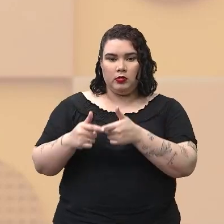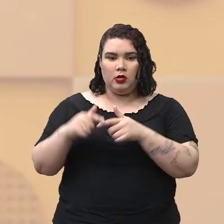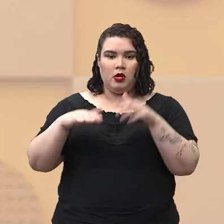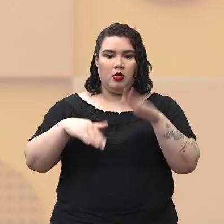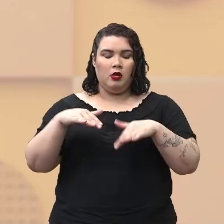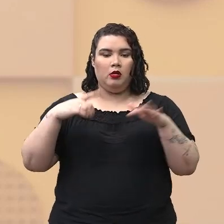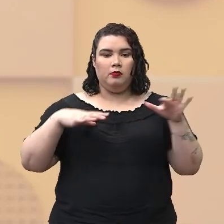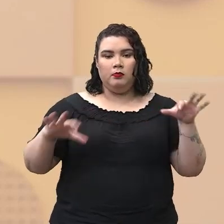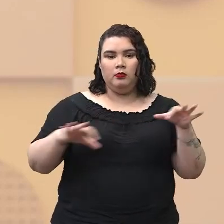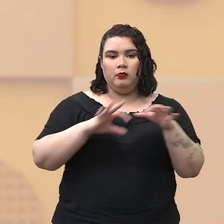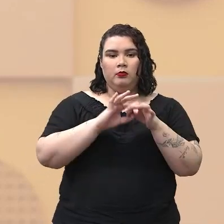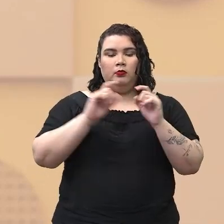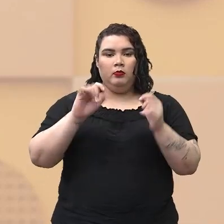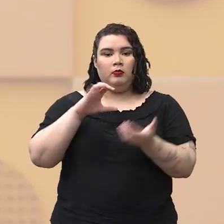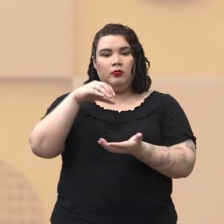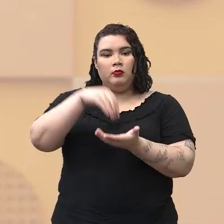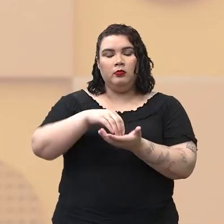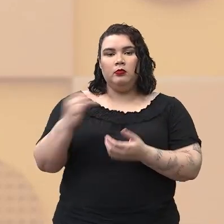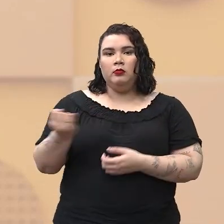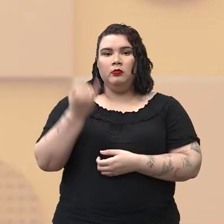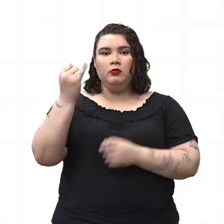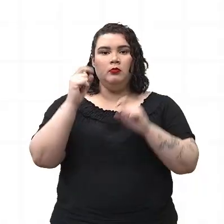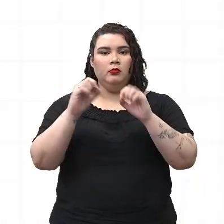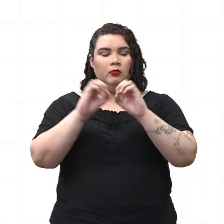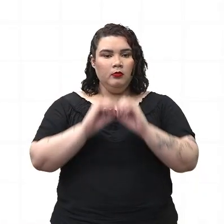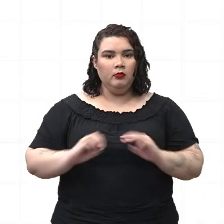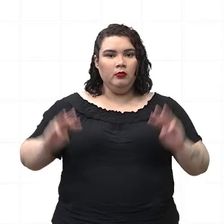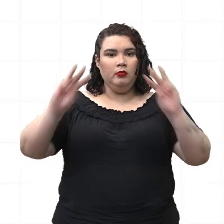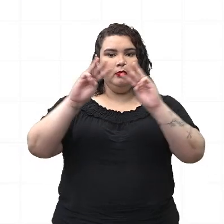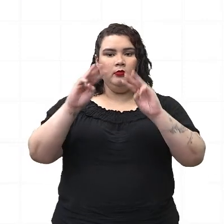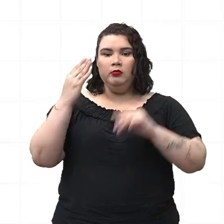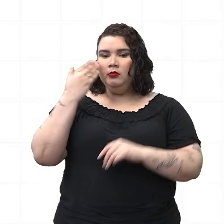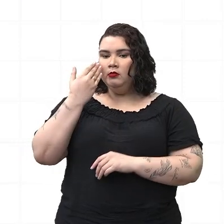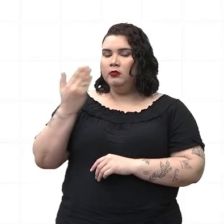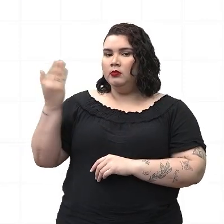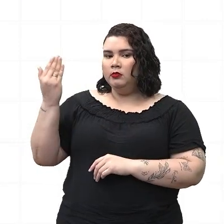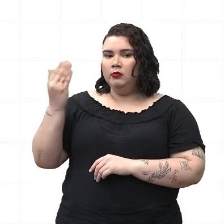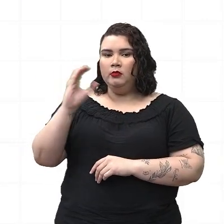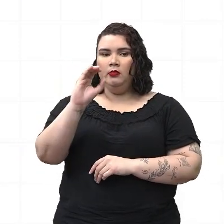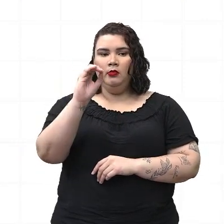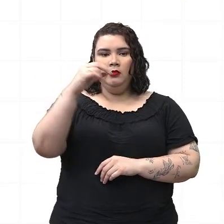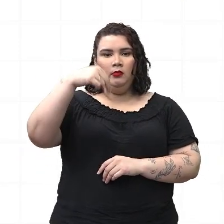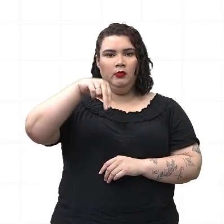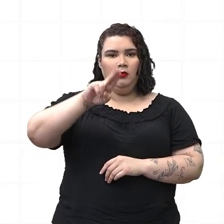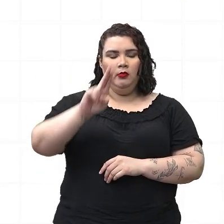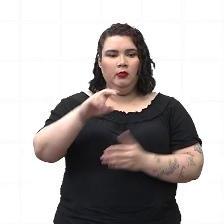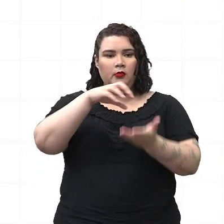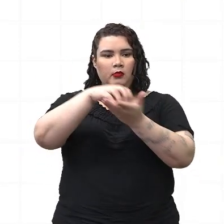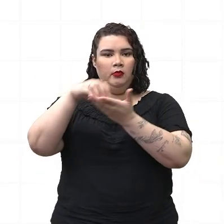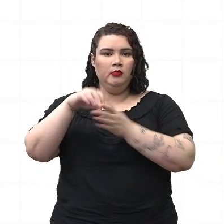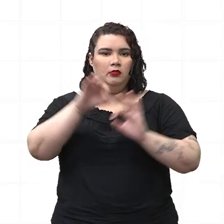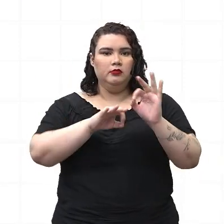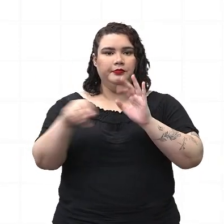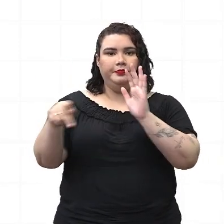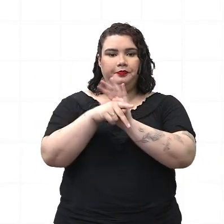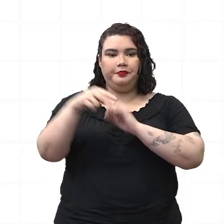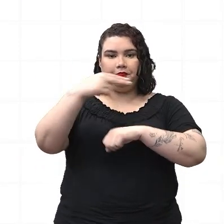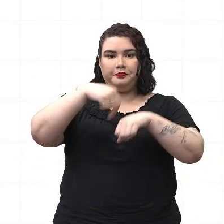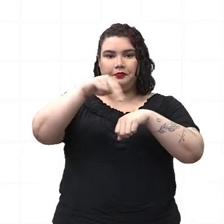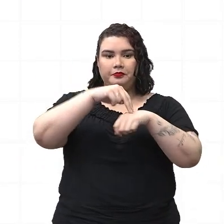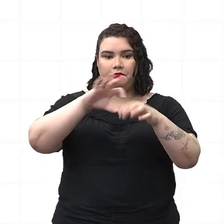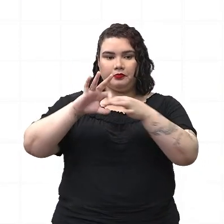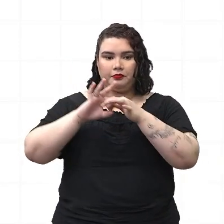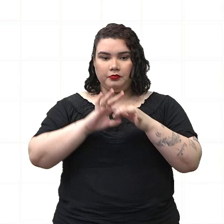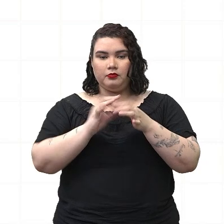geralmente é mediado por um órgão muito importante, que é a ONU. Vamos relembrar aí, a Organização das Nações Unidas foi criada depois da Segunda